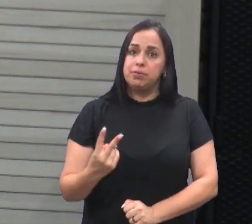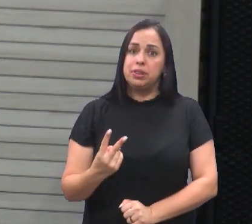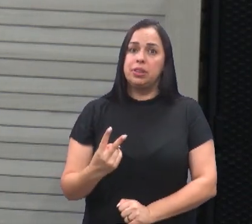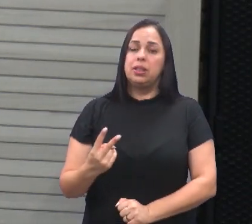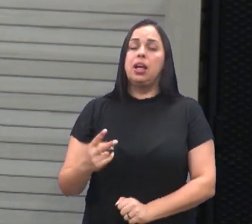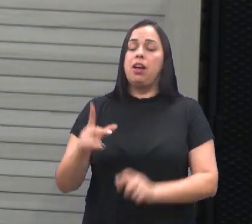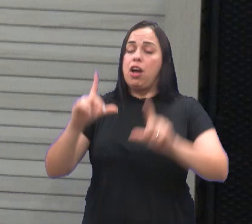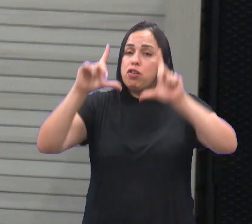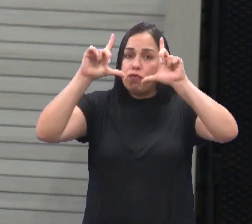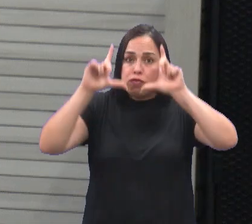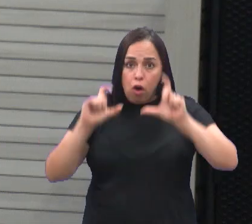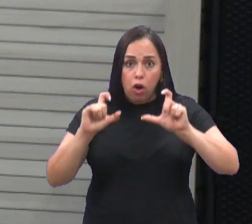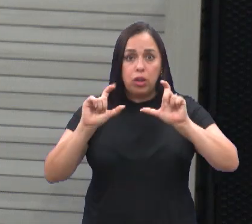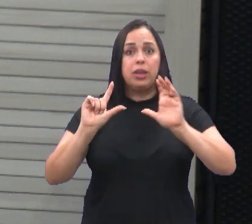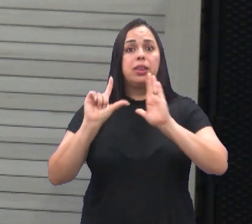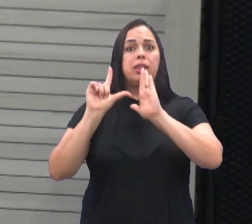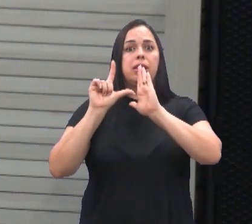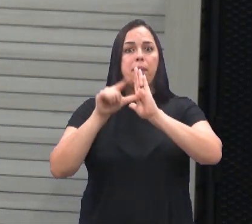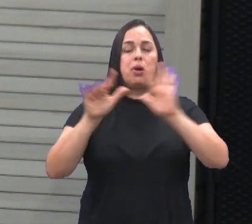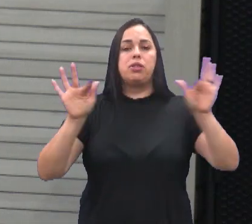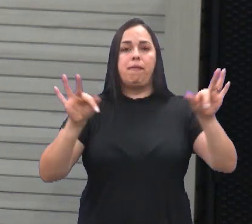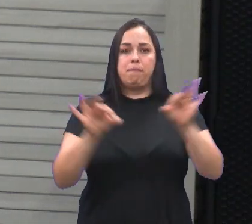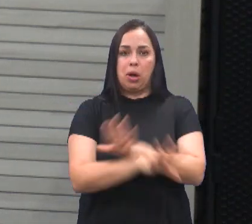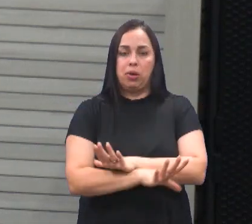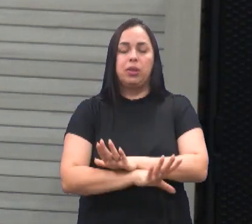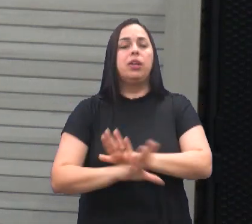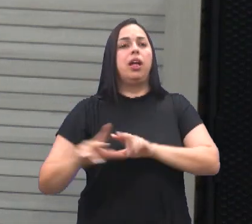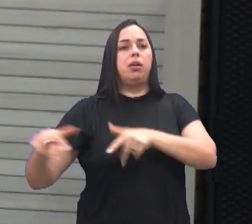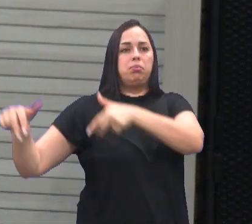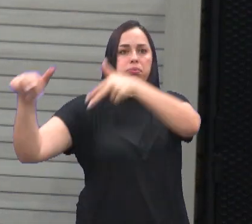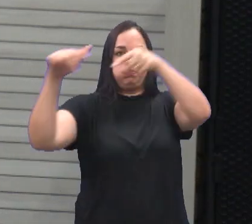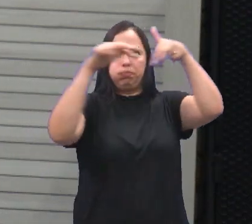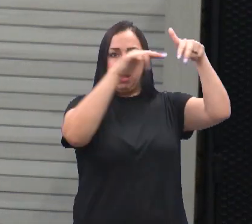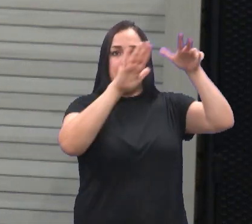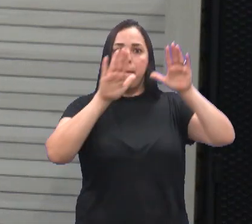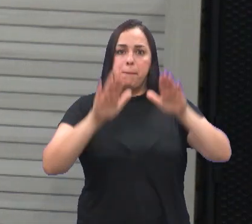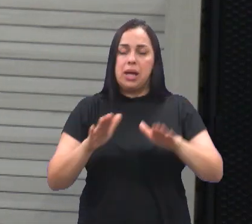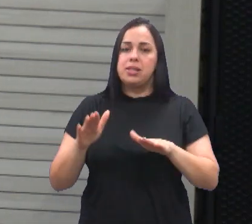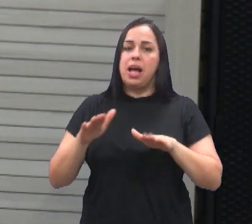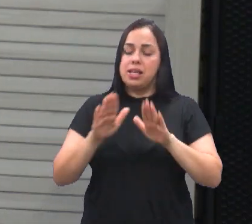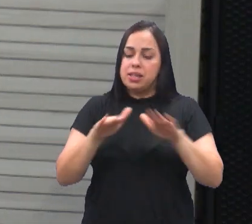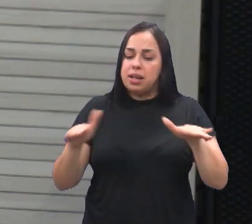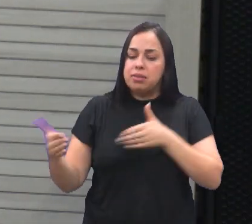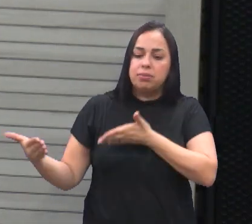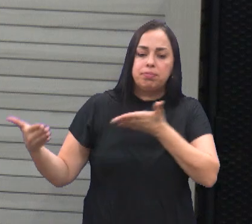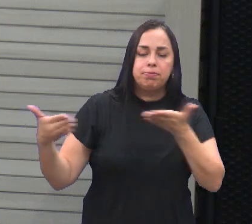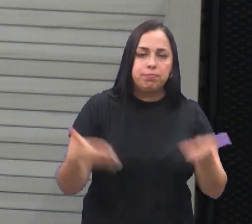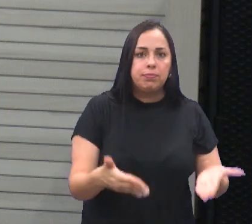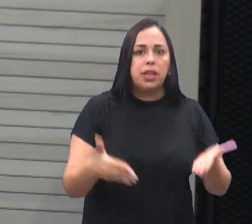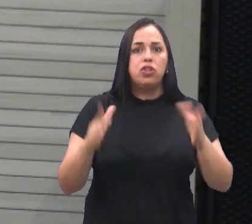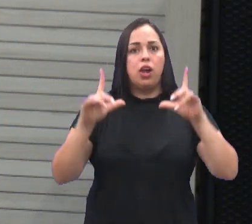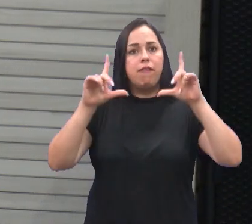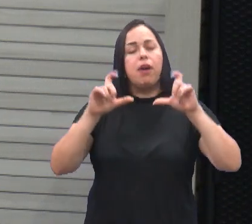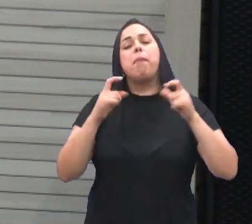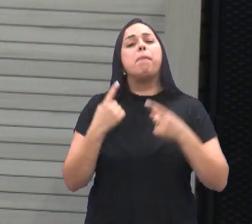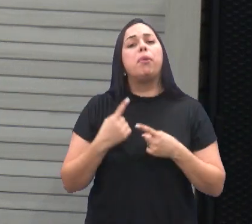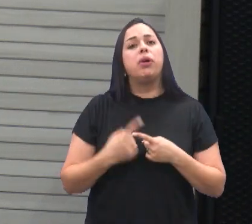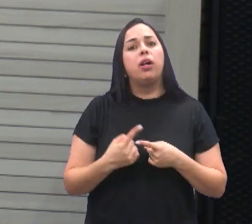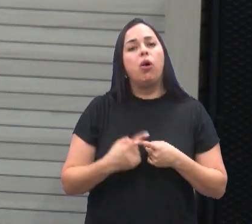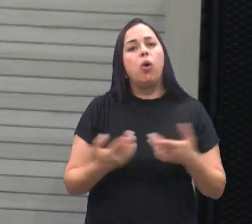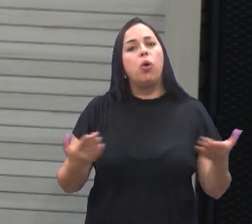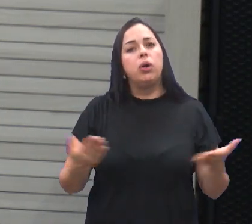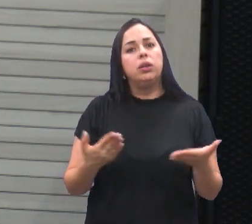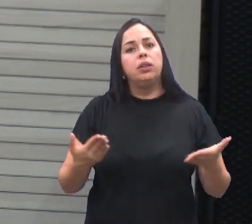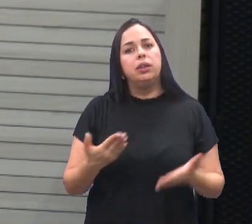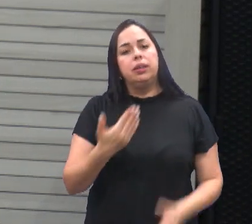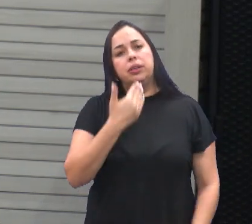subir lá em cima, se não autorizarem, mas eu quero que as crianças venham aqui no plenário e façam isso. Porque hoje eu